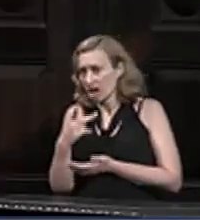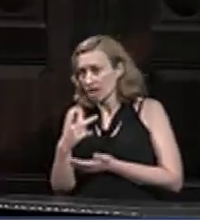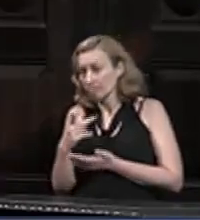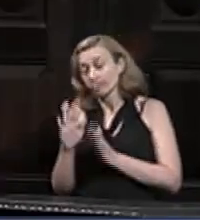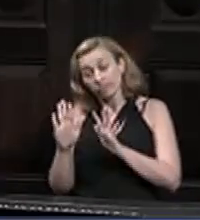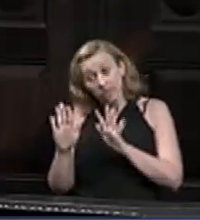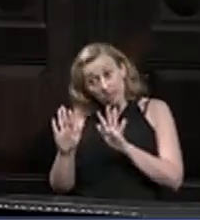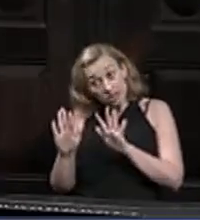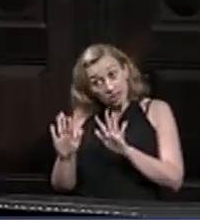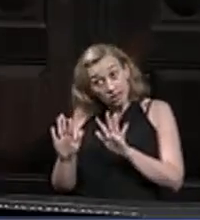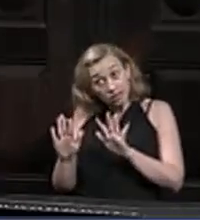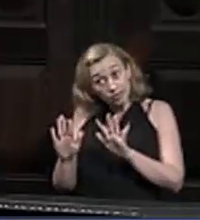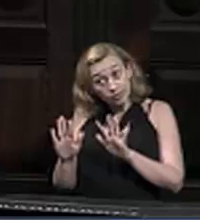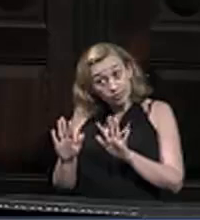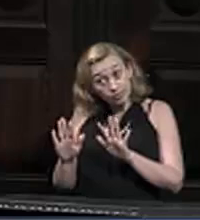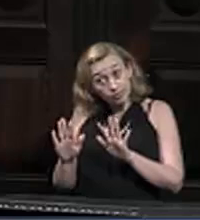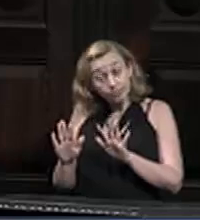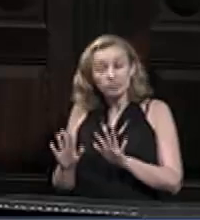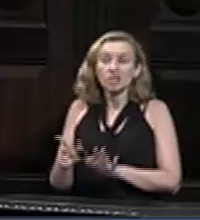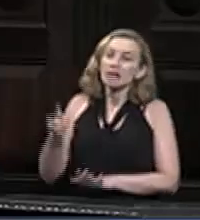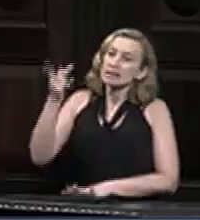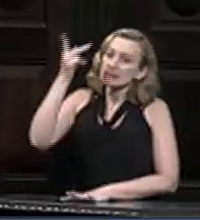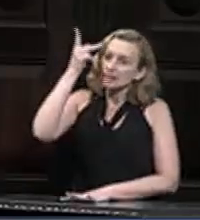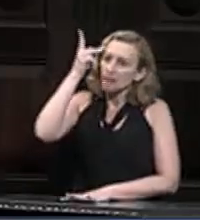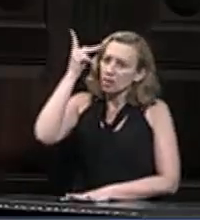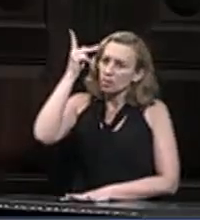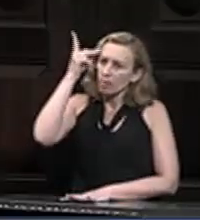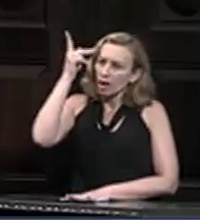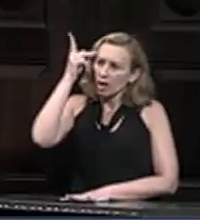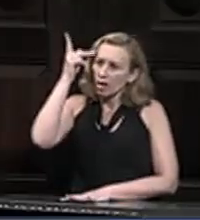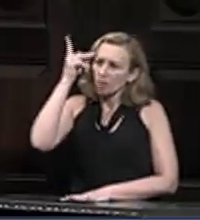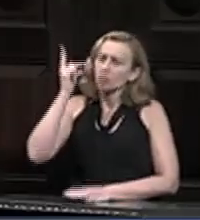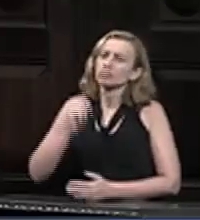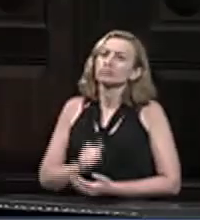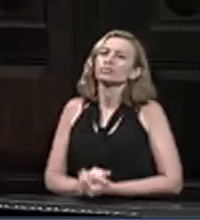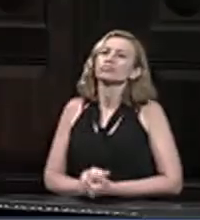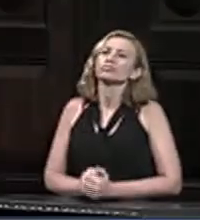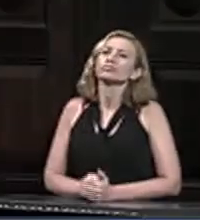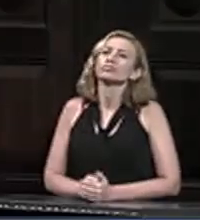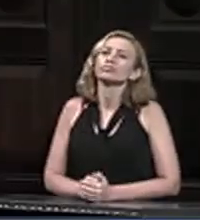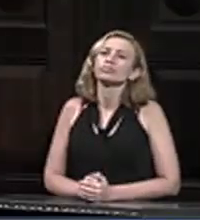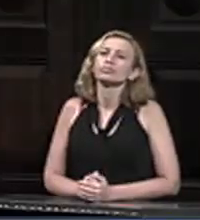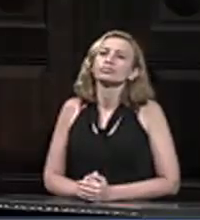inicialmente, porque São Paulo, das unidades da federação,